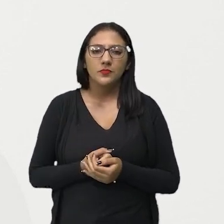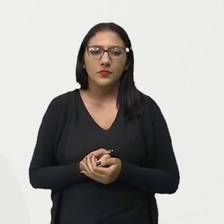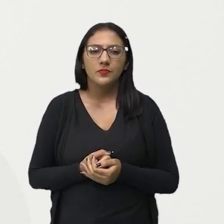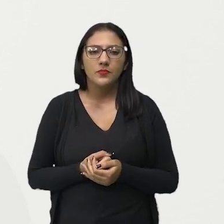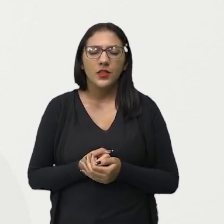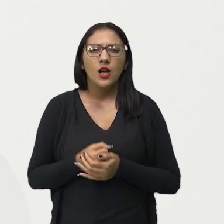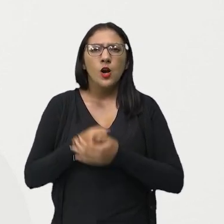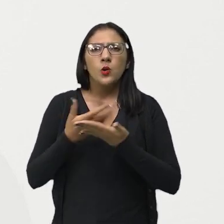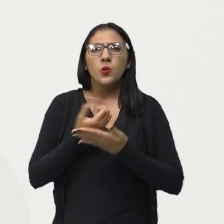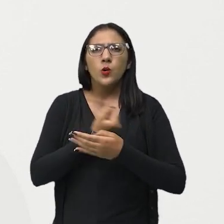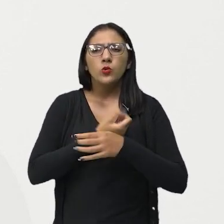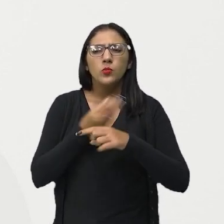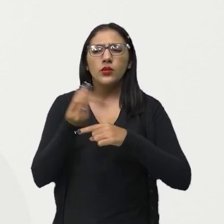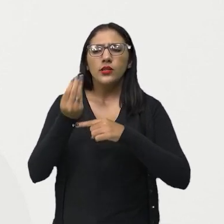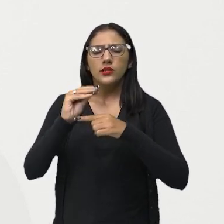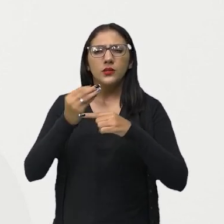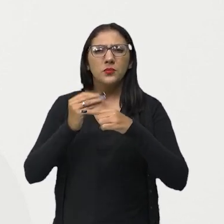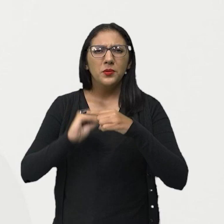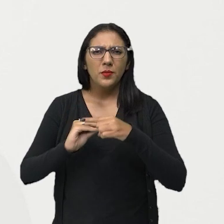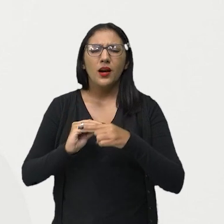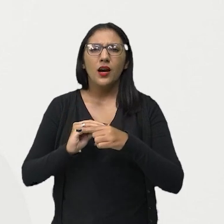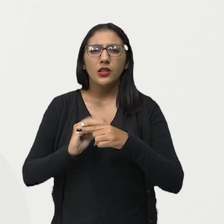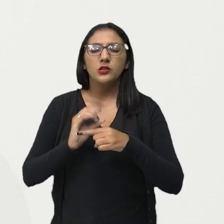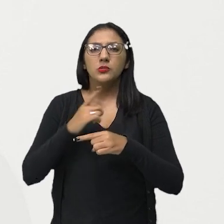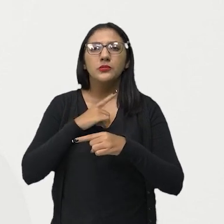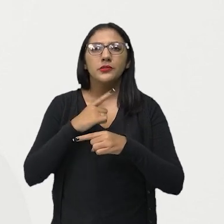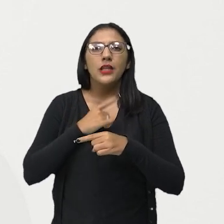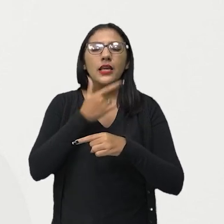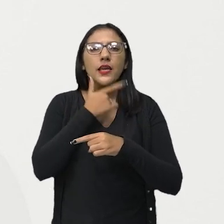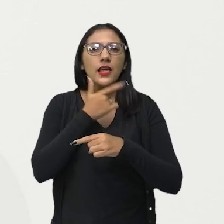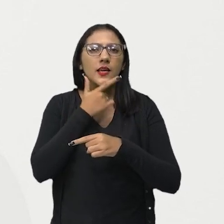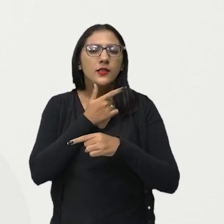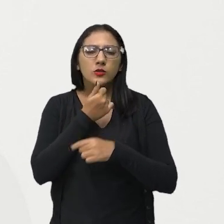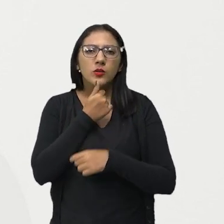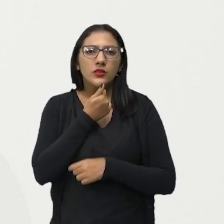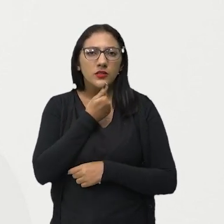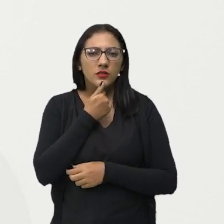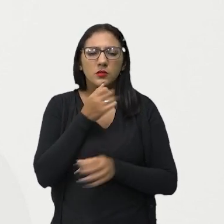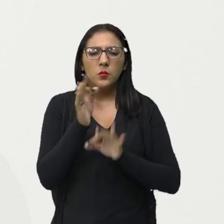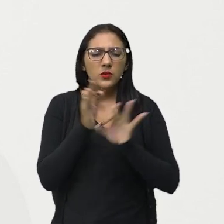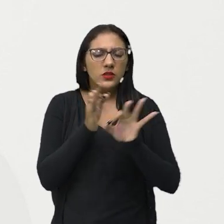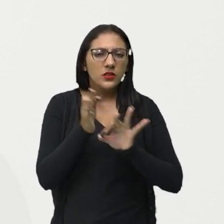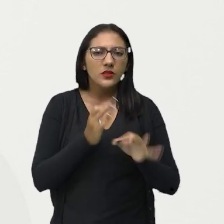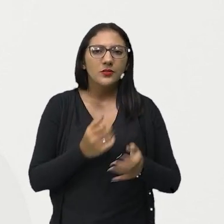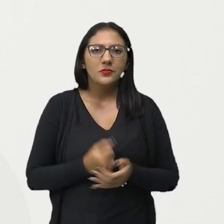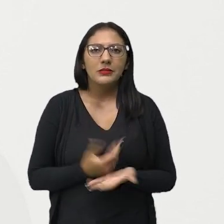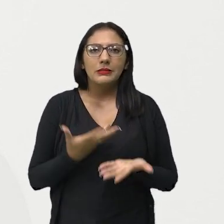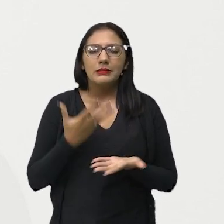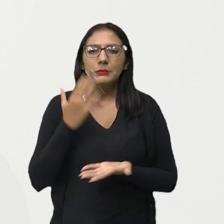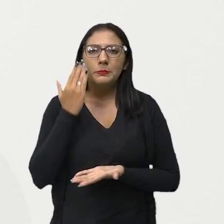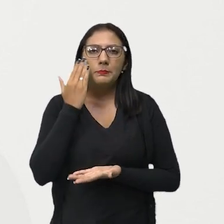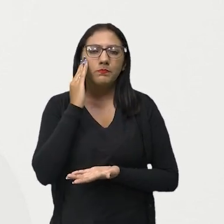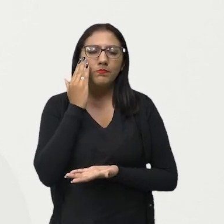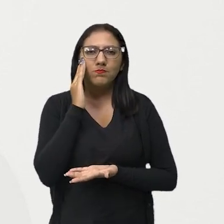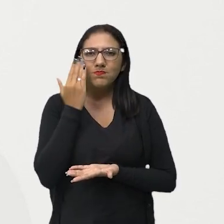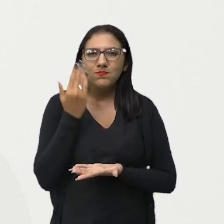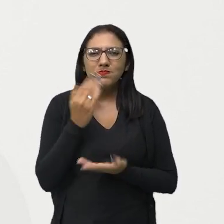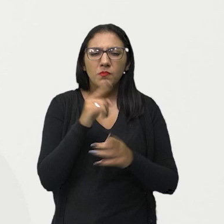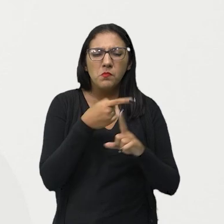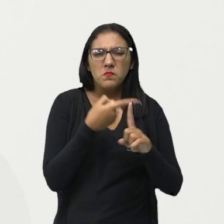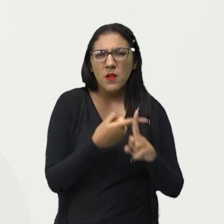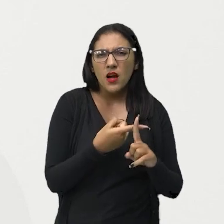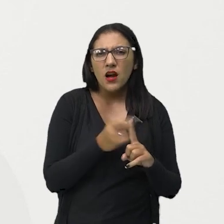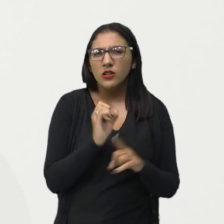comando. Qual fração do queijo restou? E agora, hein?